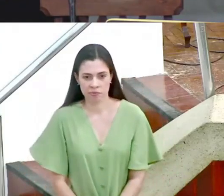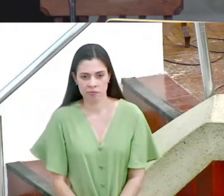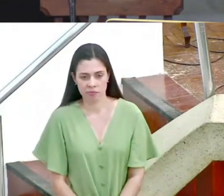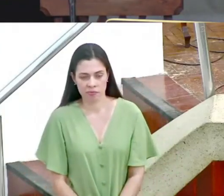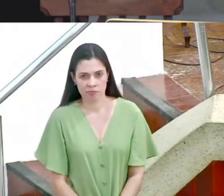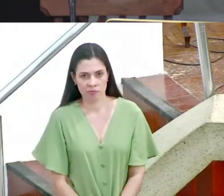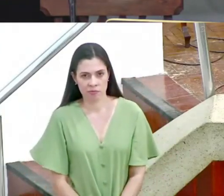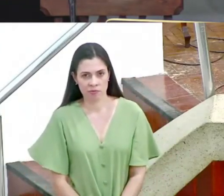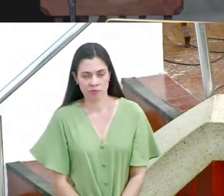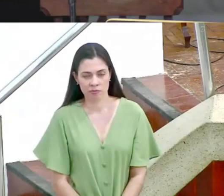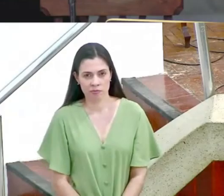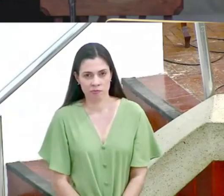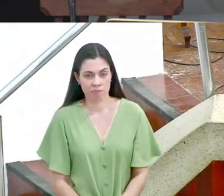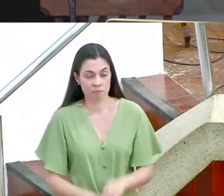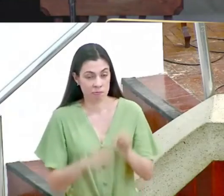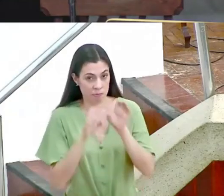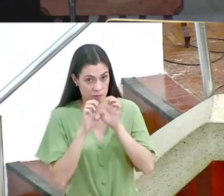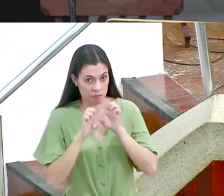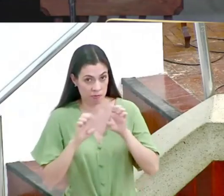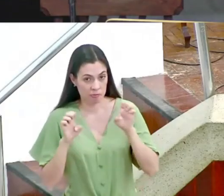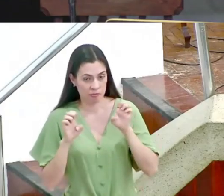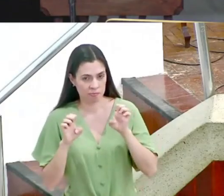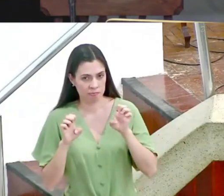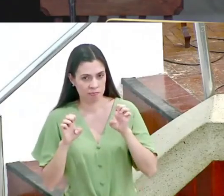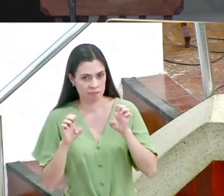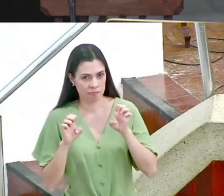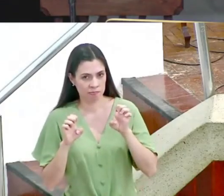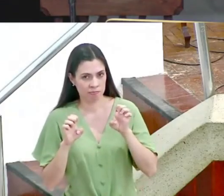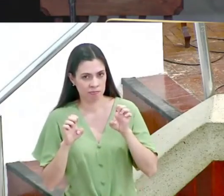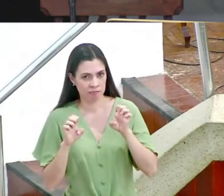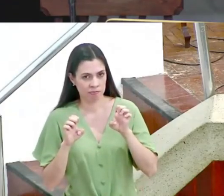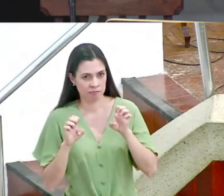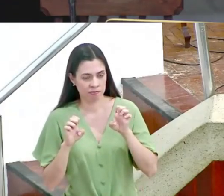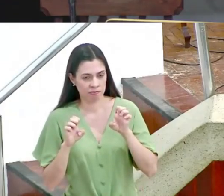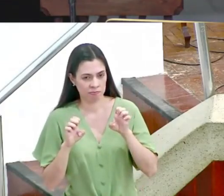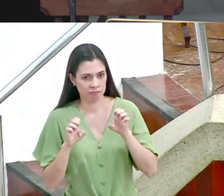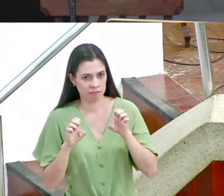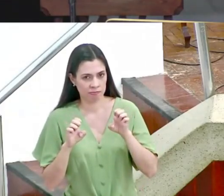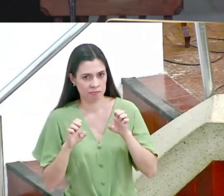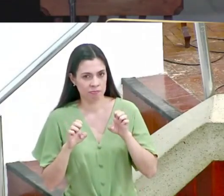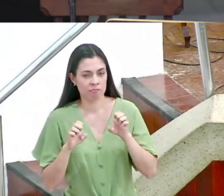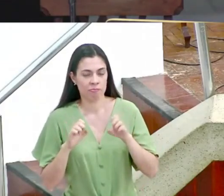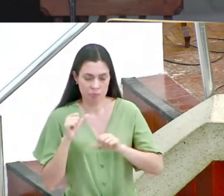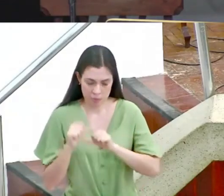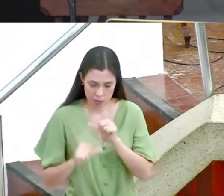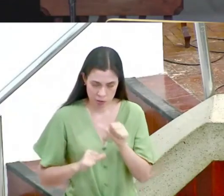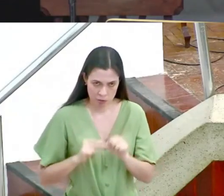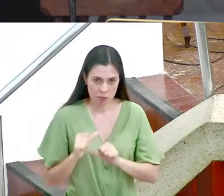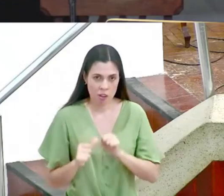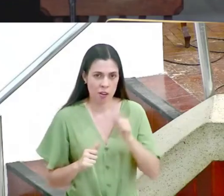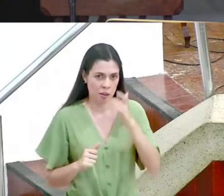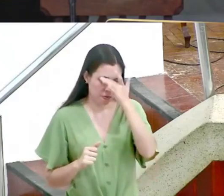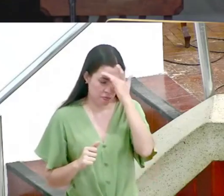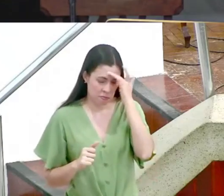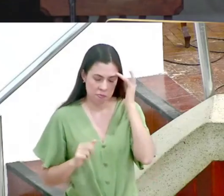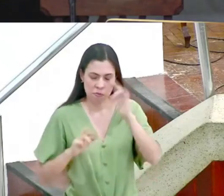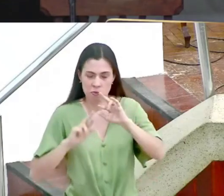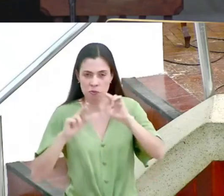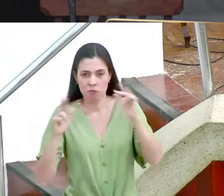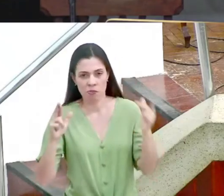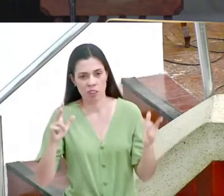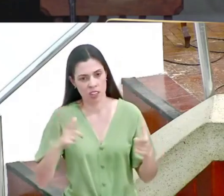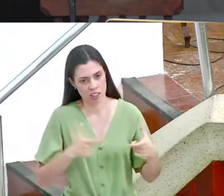essa mensagem sim tem alcançado homens e mulheres em todos os